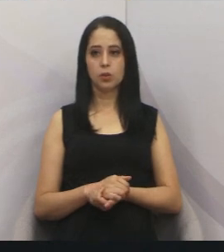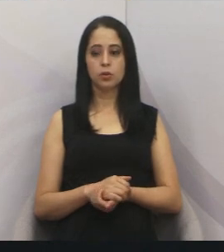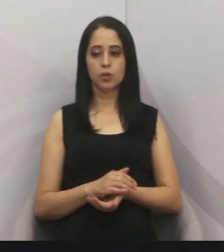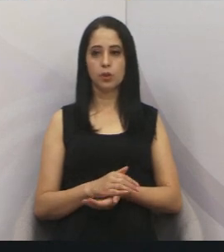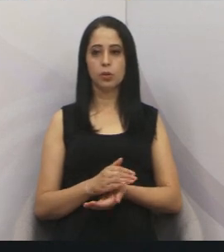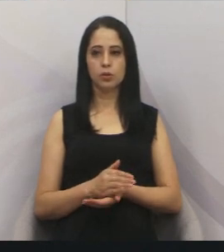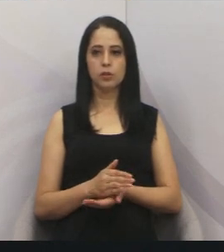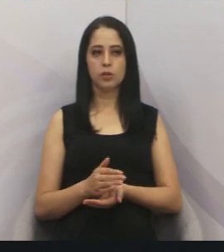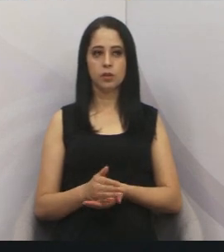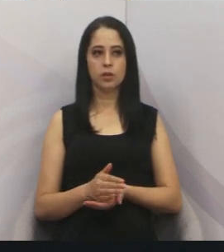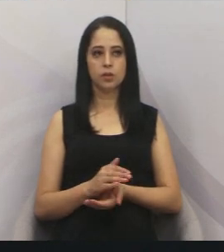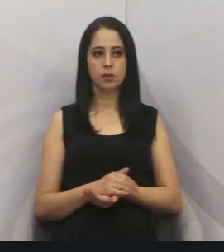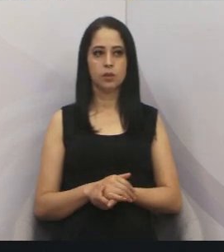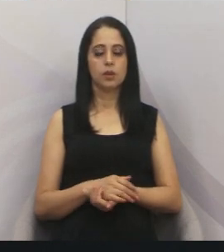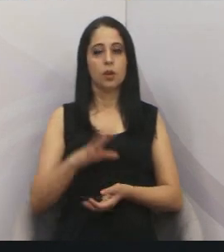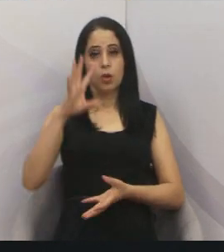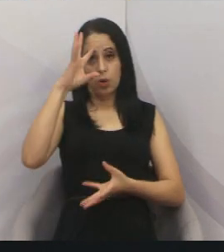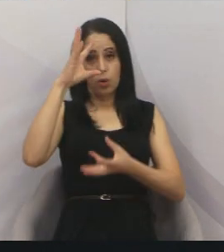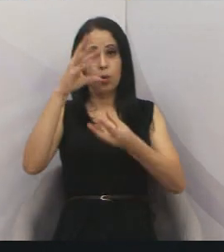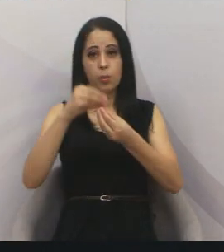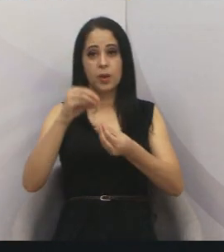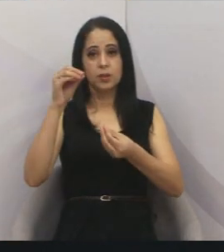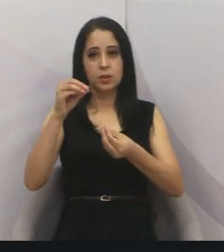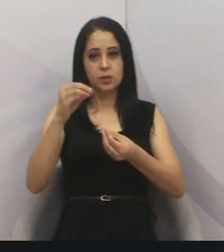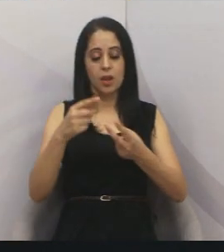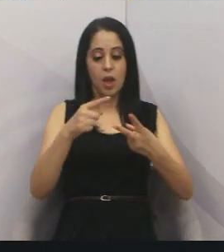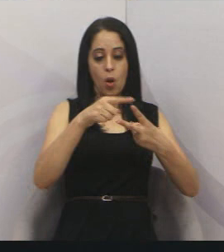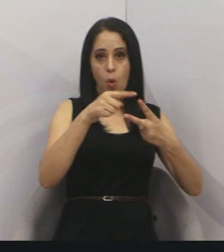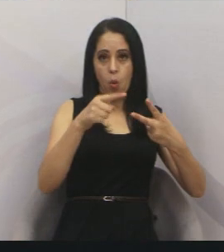você já estava começando a ler. Isso. Ó, só para vocês entenderem, os últimos, dois